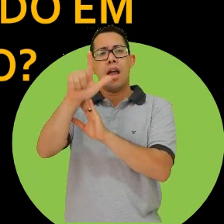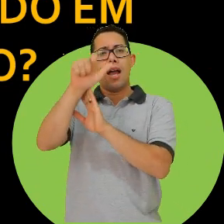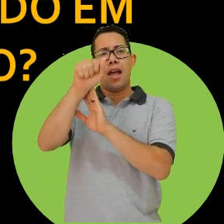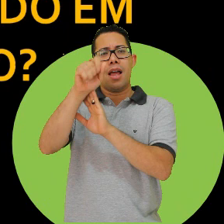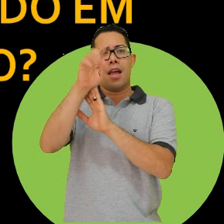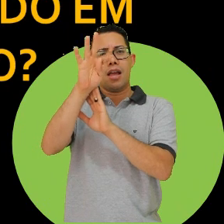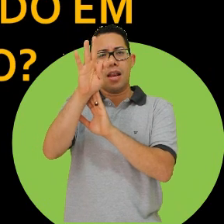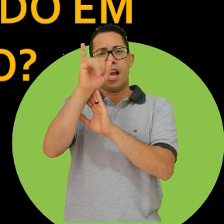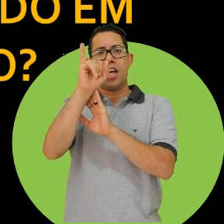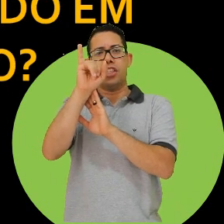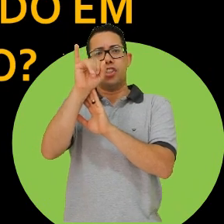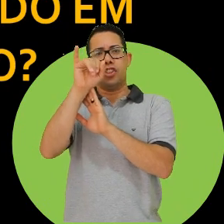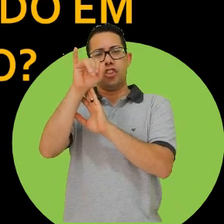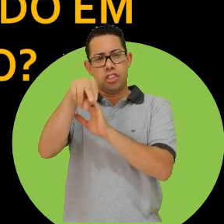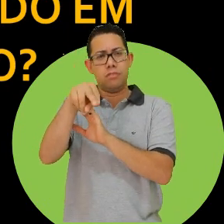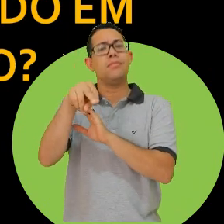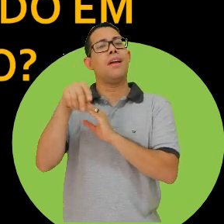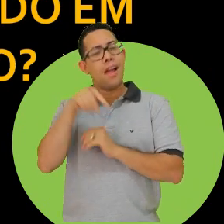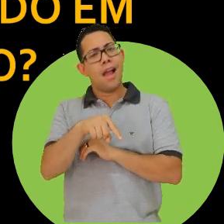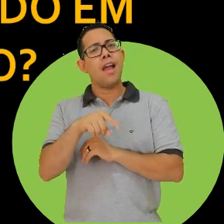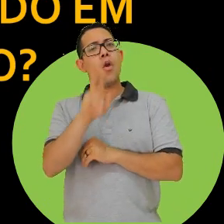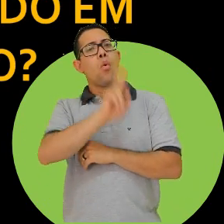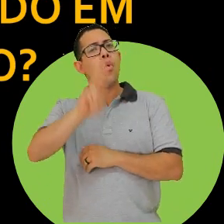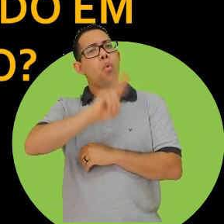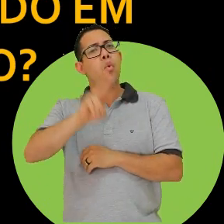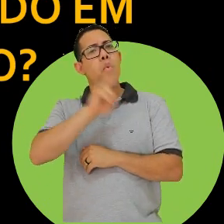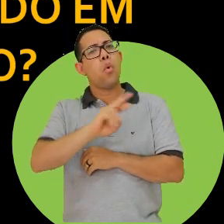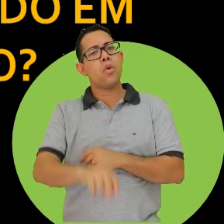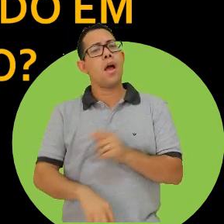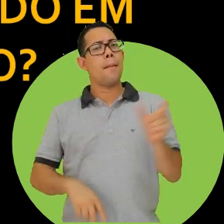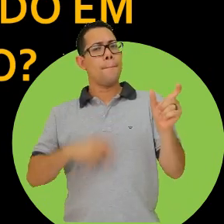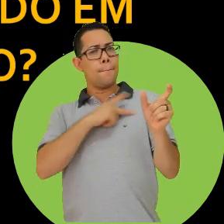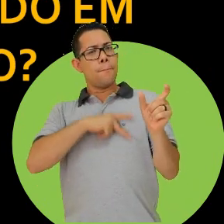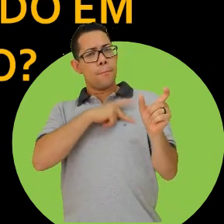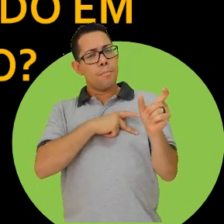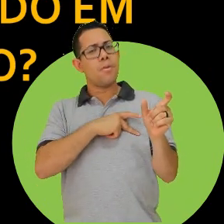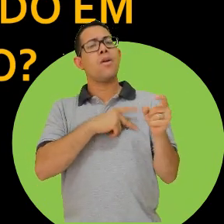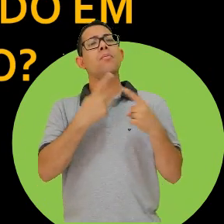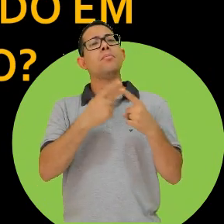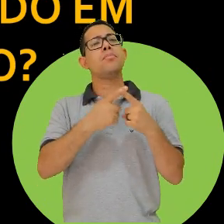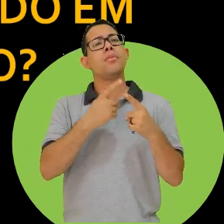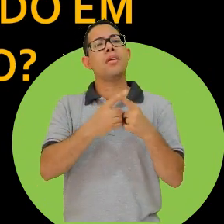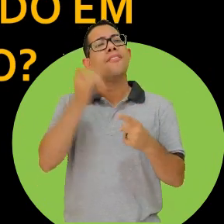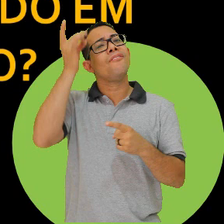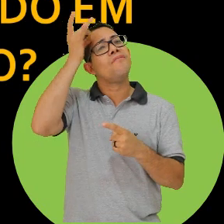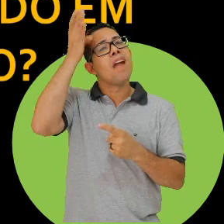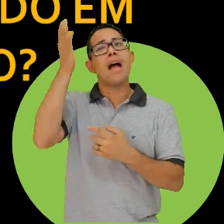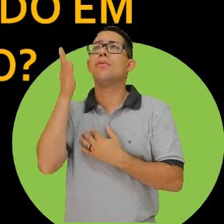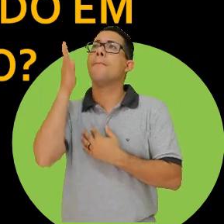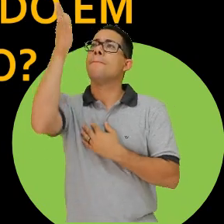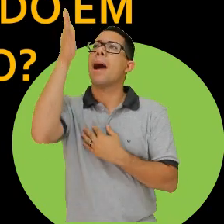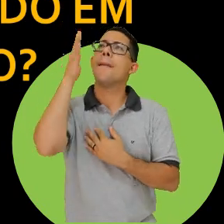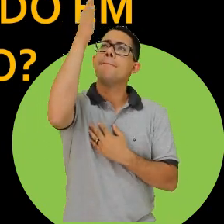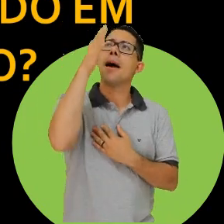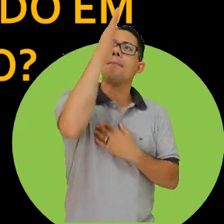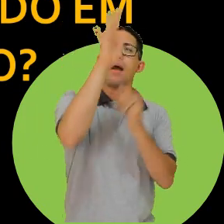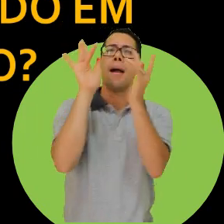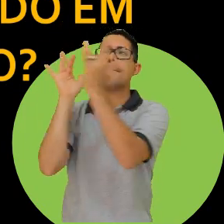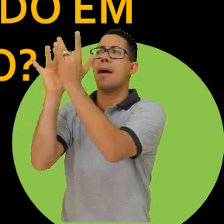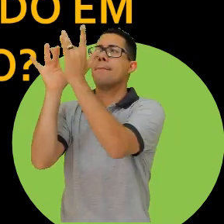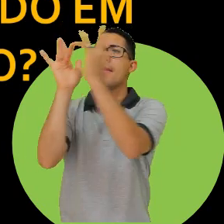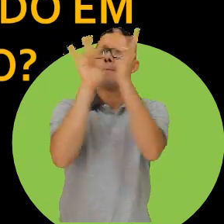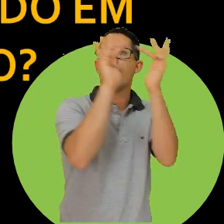latim. E Paulo passou a utilizar esse termo para que ele pudesse se aproximar de uma